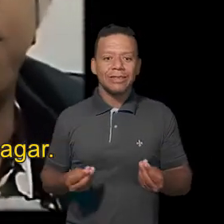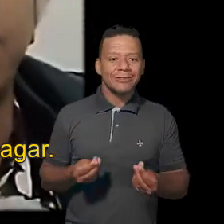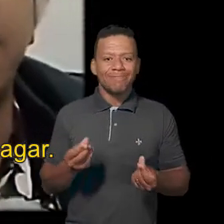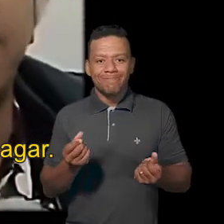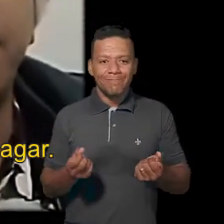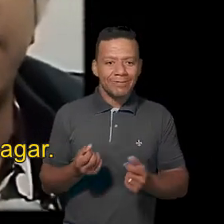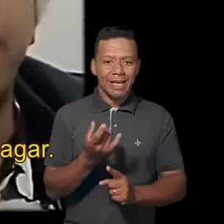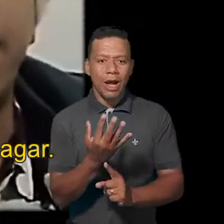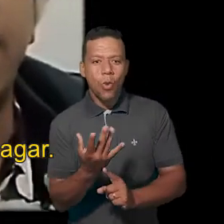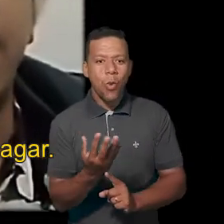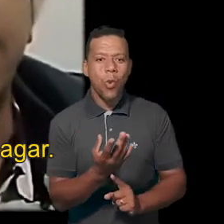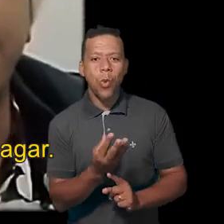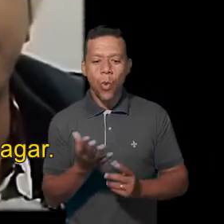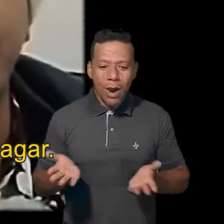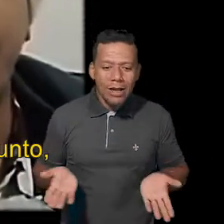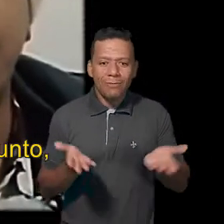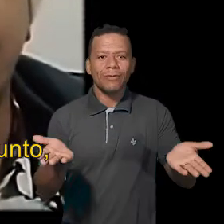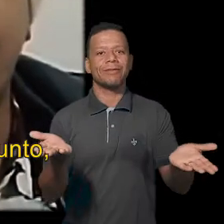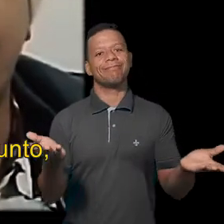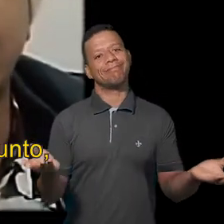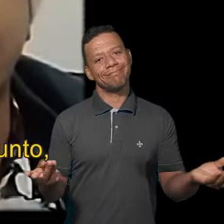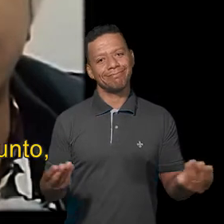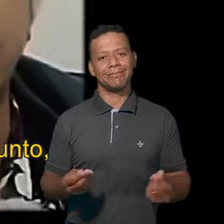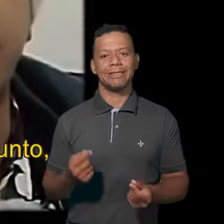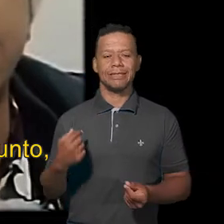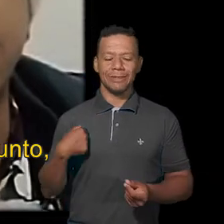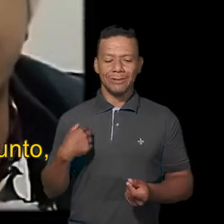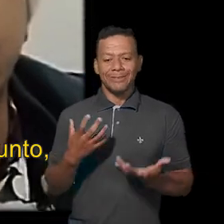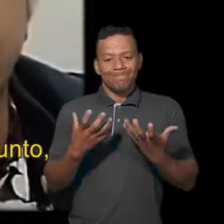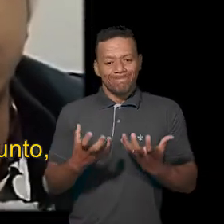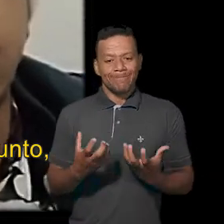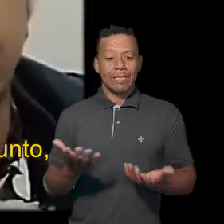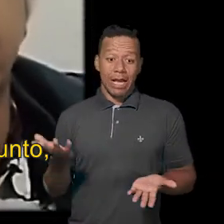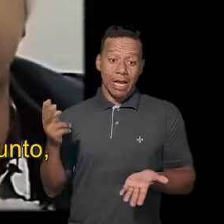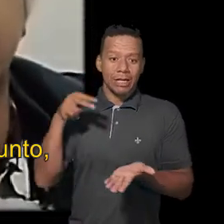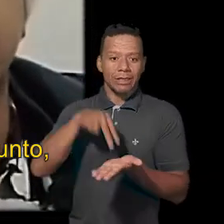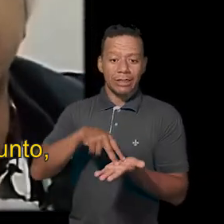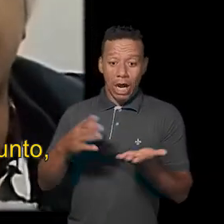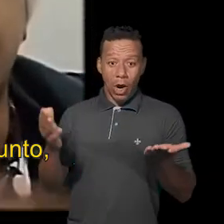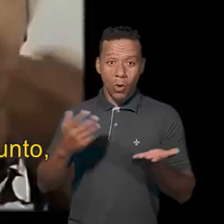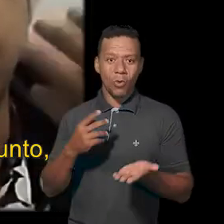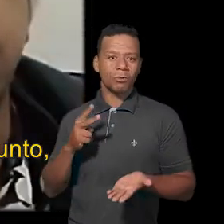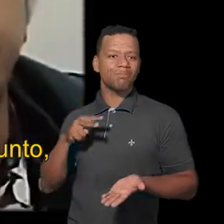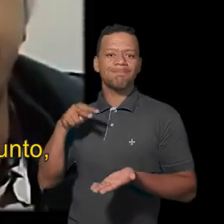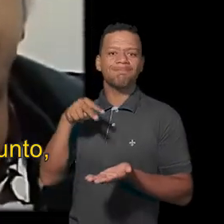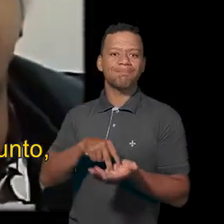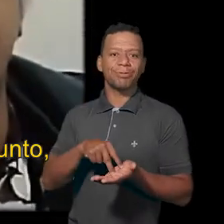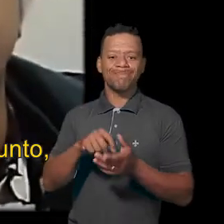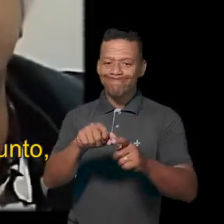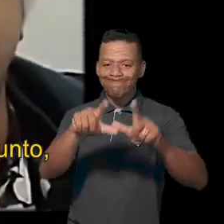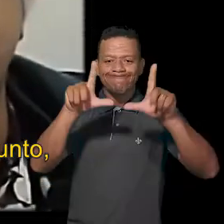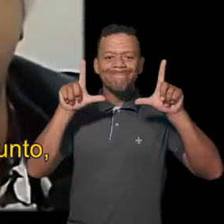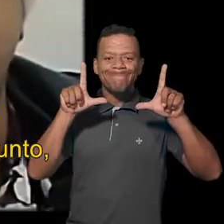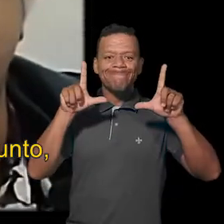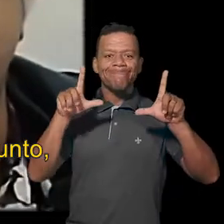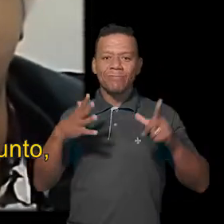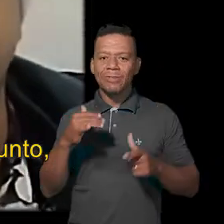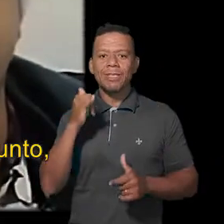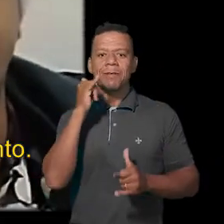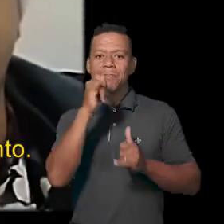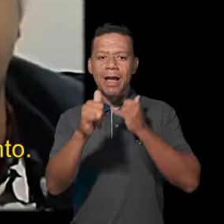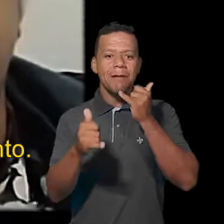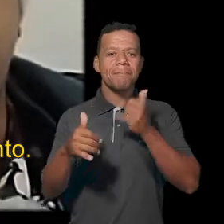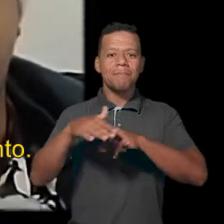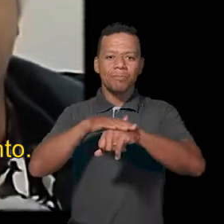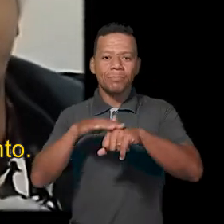soprando essa fogueira para não apagar. E é isso que a gente está fazendo aqui hoje, né? Colocando a nossa cara aqui para falar sobre o